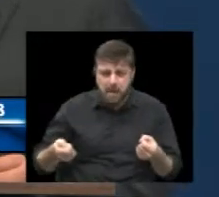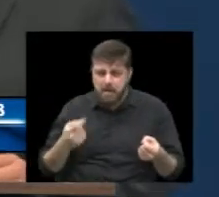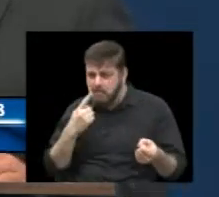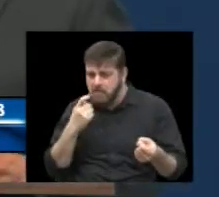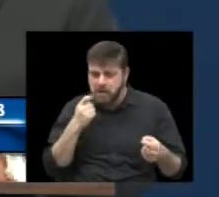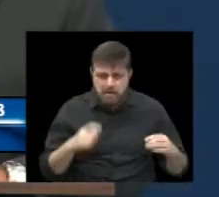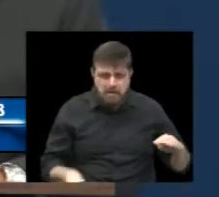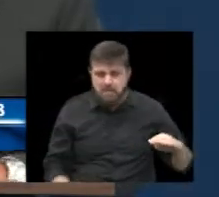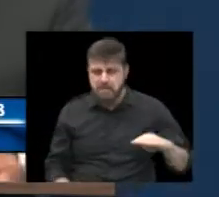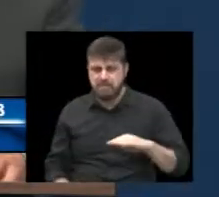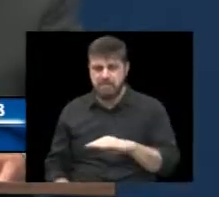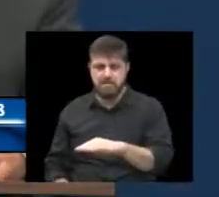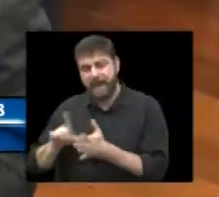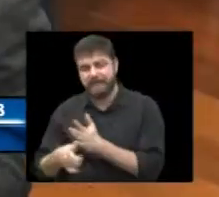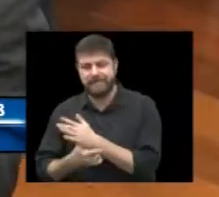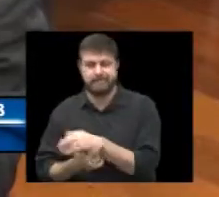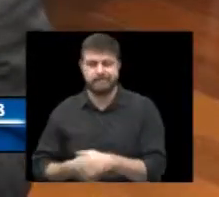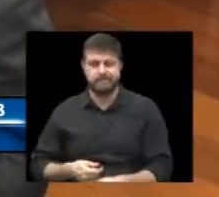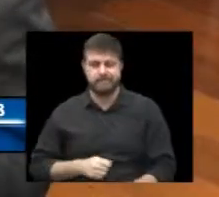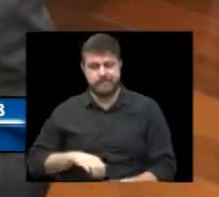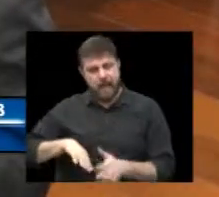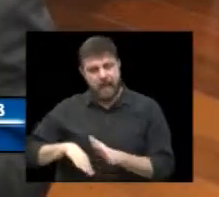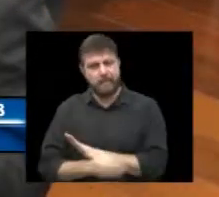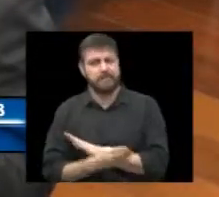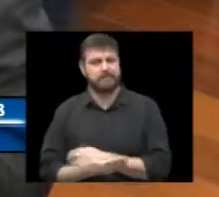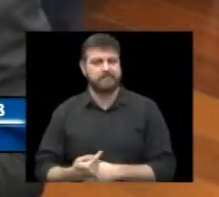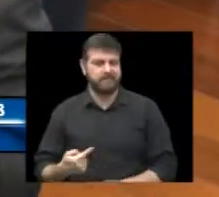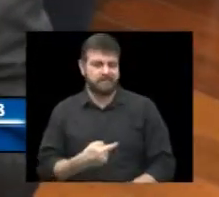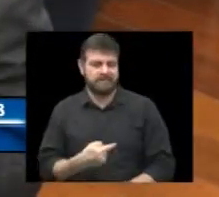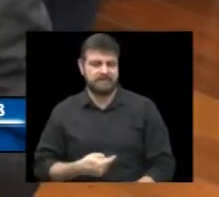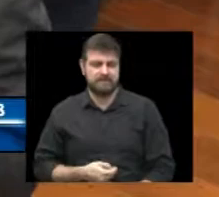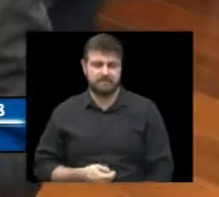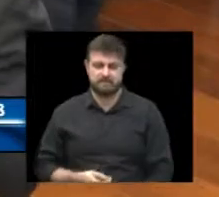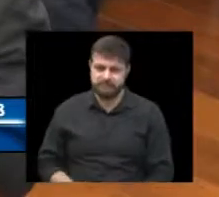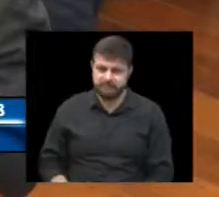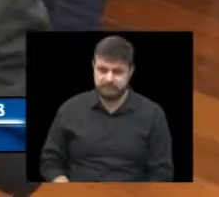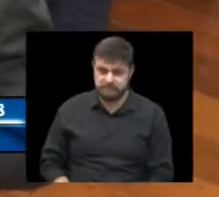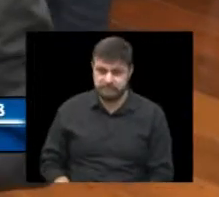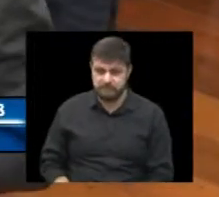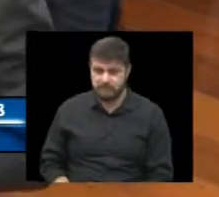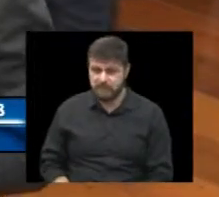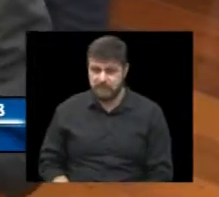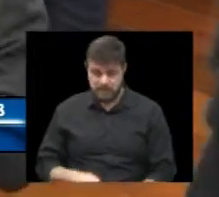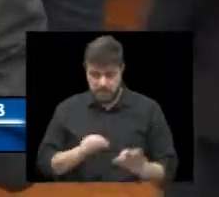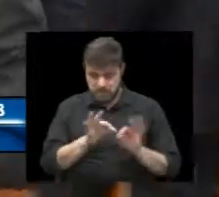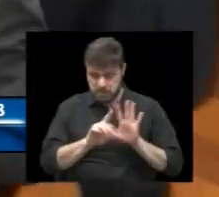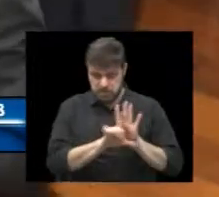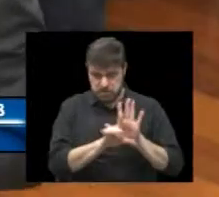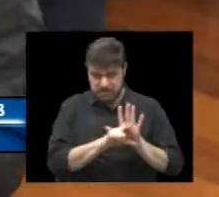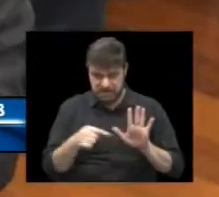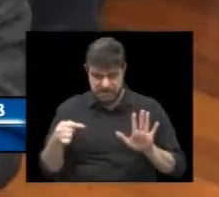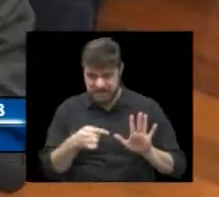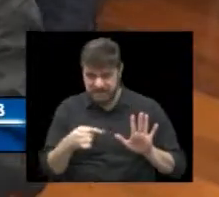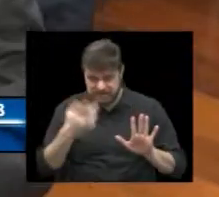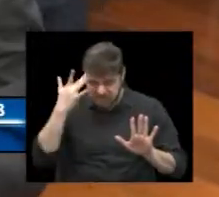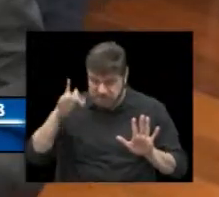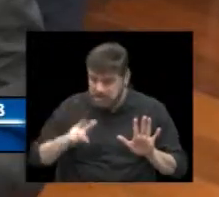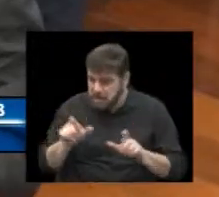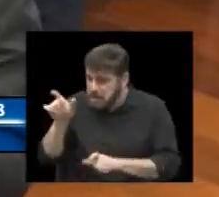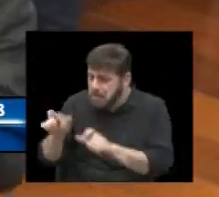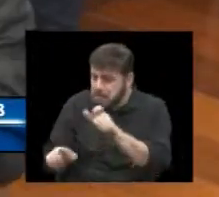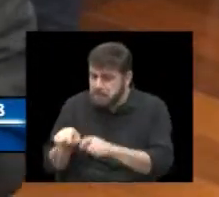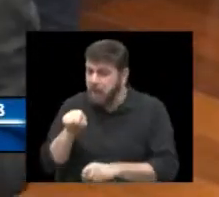objetivo do programa é outro. Esse projeto de lei, ele não é um projeto nominal, é inominado, não é para